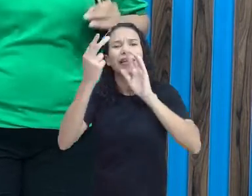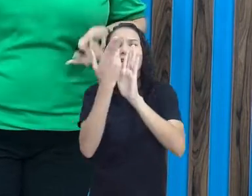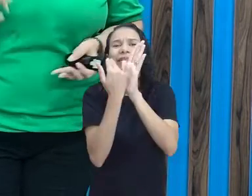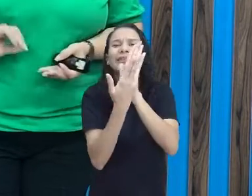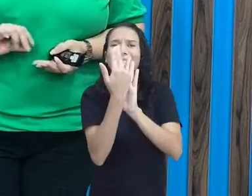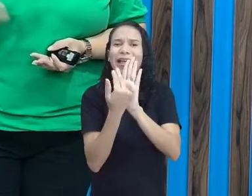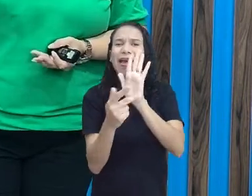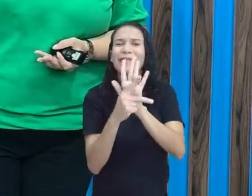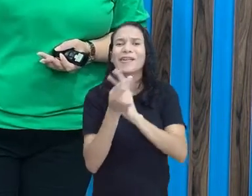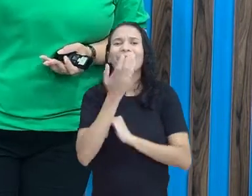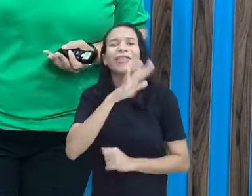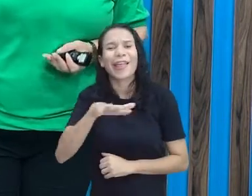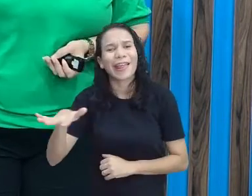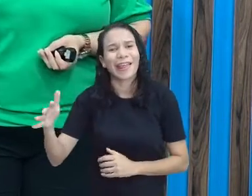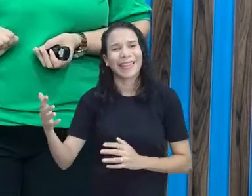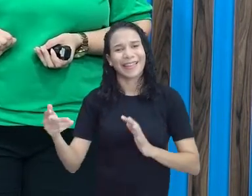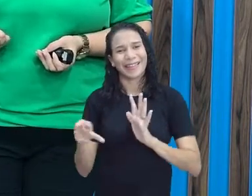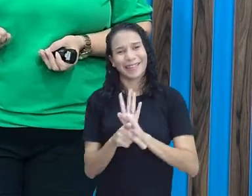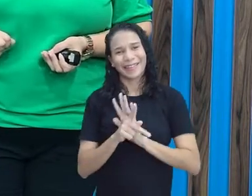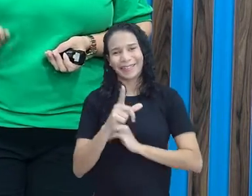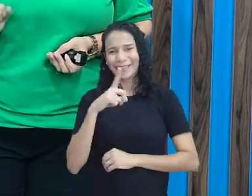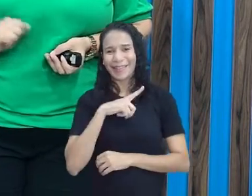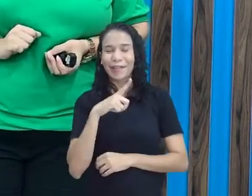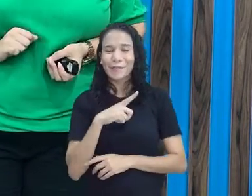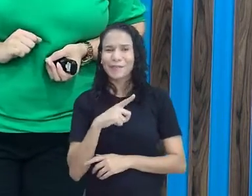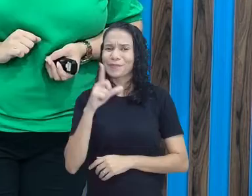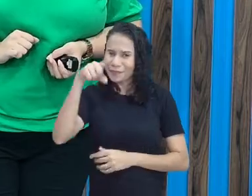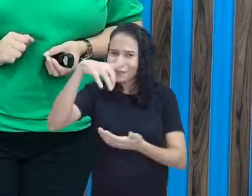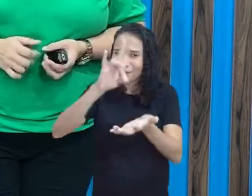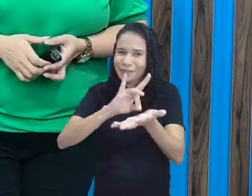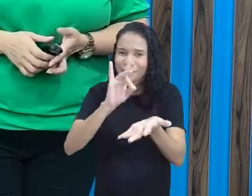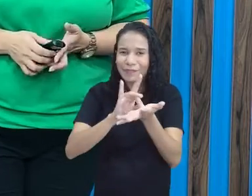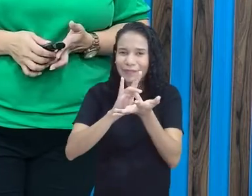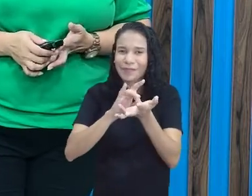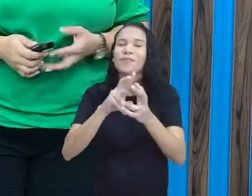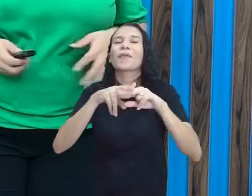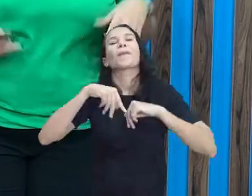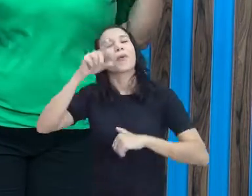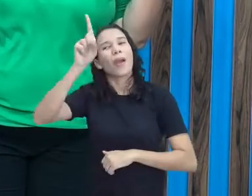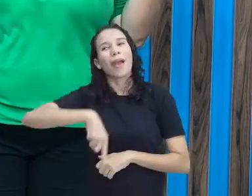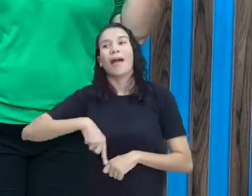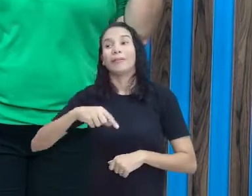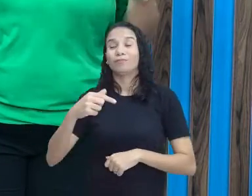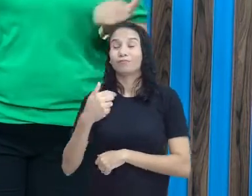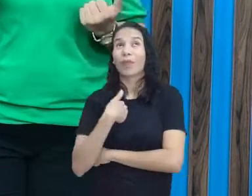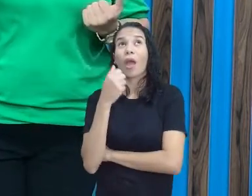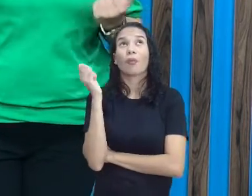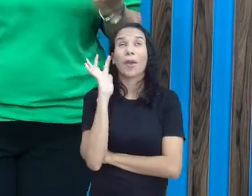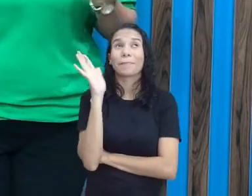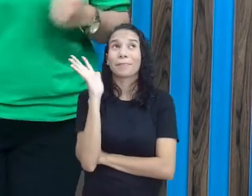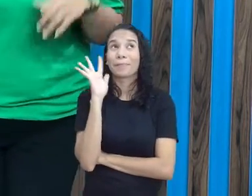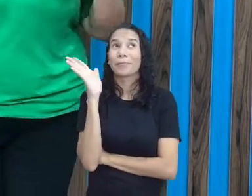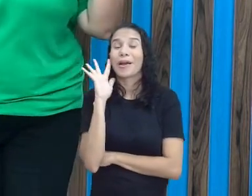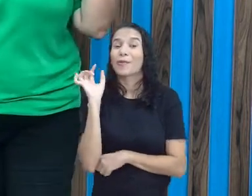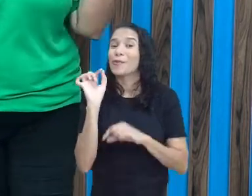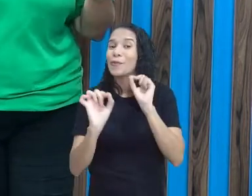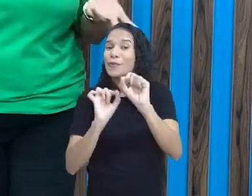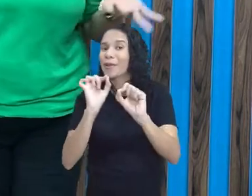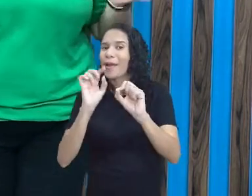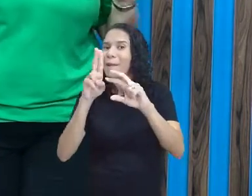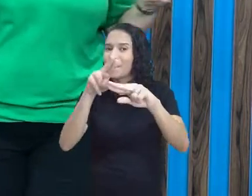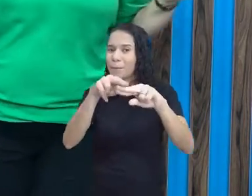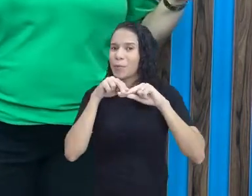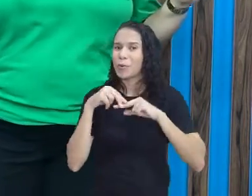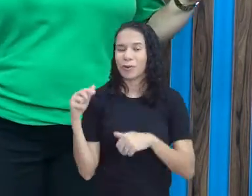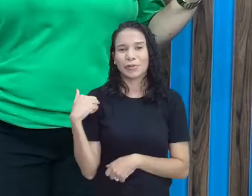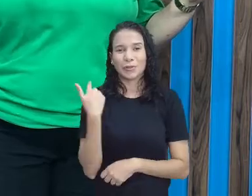de 5 pontas que a gente desenha quando criança. Não é verdade? Pois é. Então, eu imagino que seja por isso